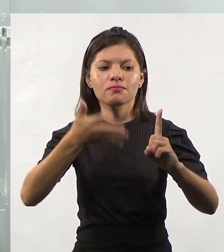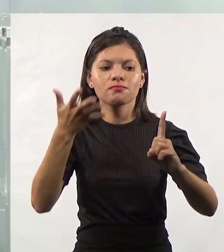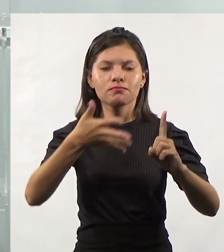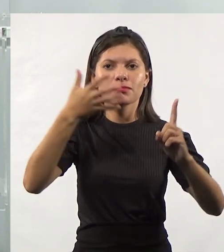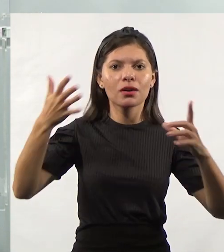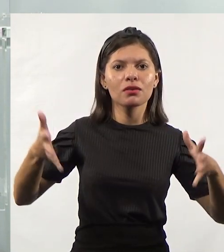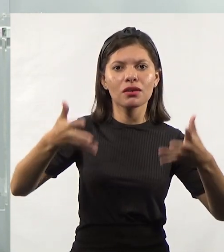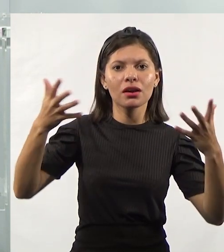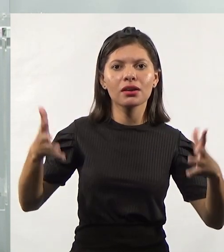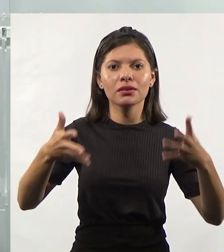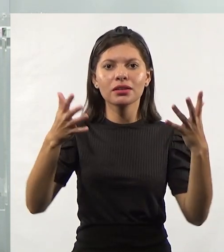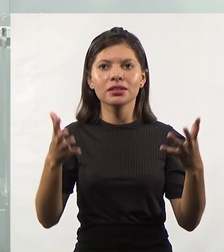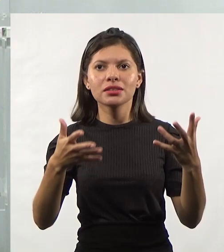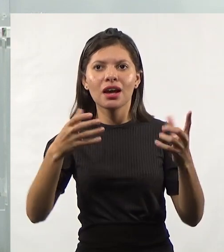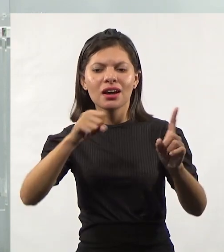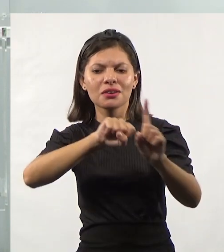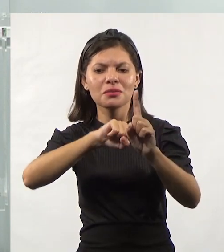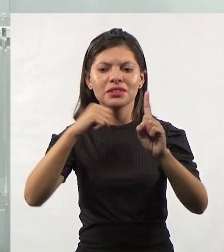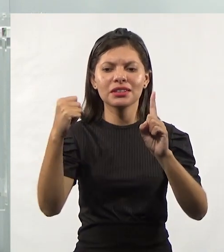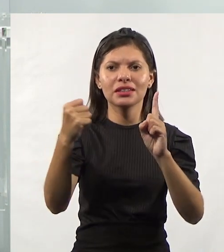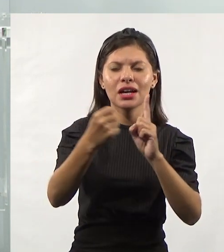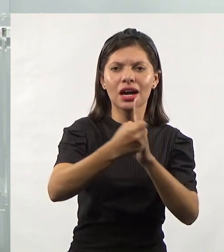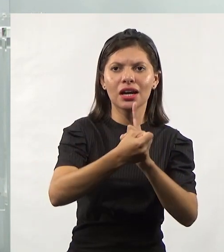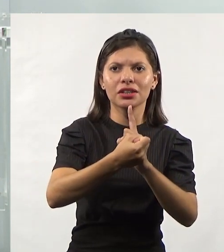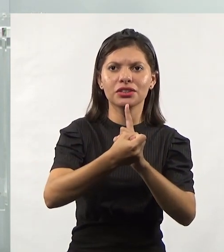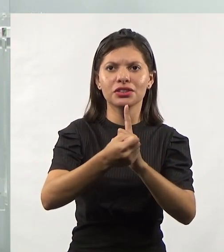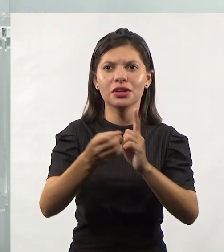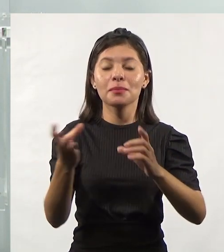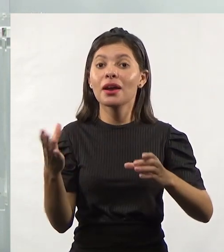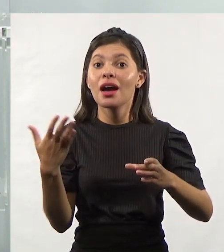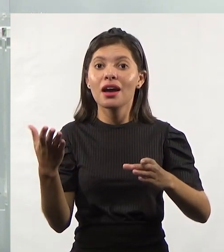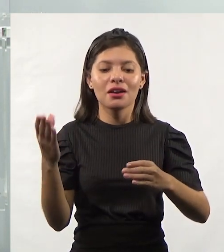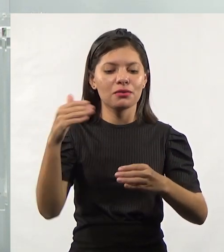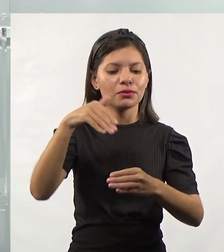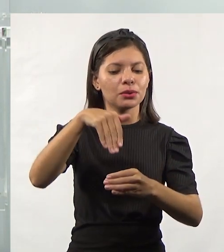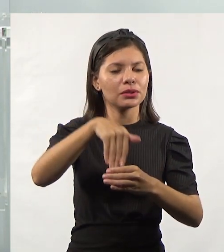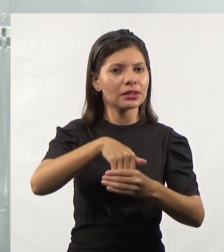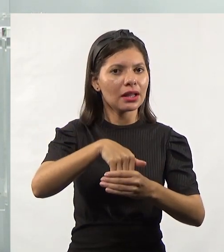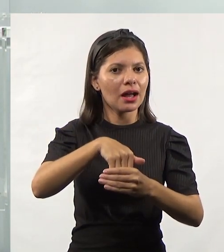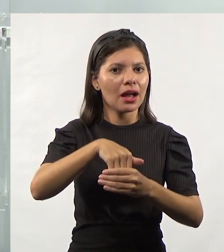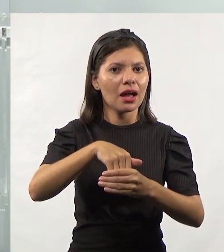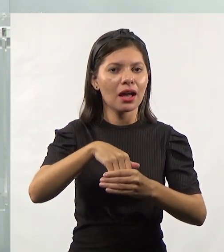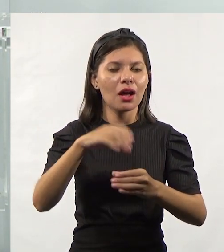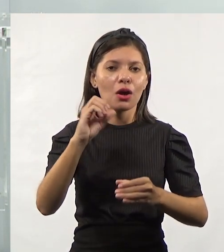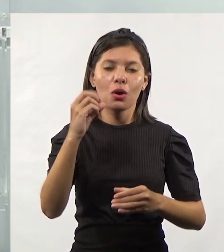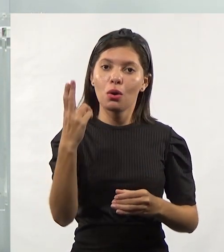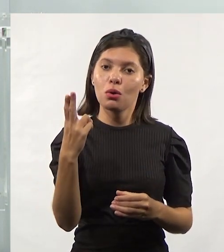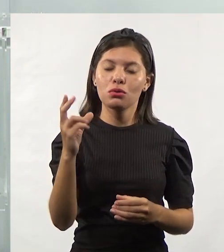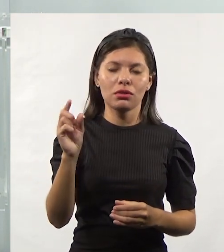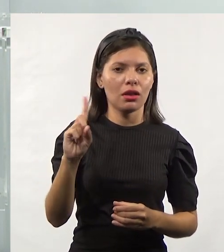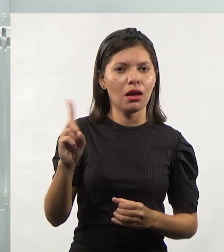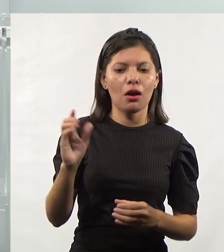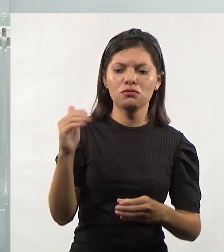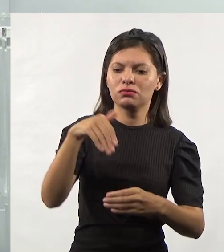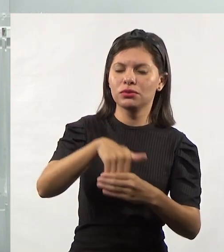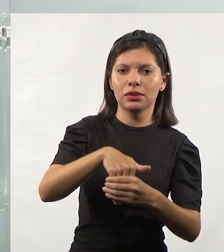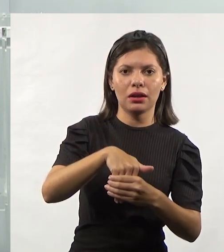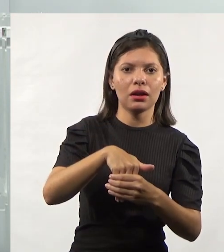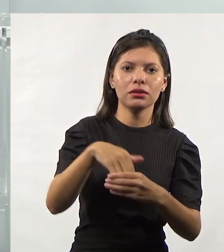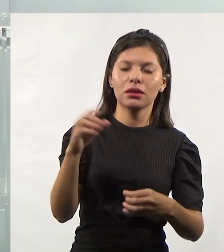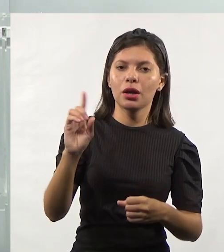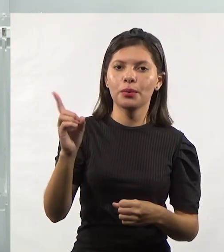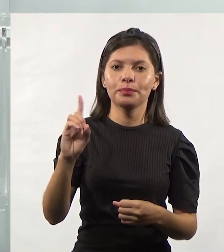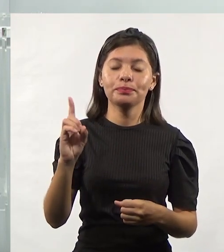até influenciar, né, uma comunidade inteira para votar em determinado candidato ou não